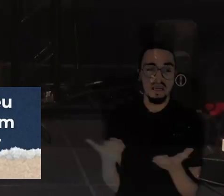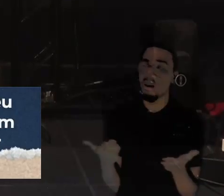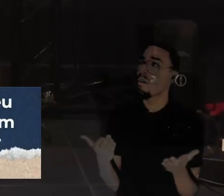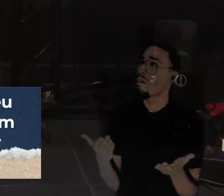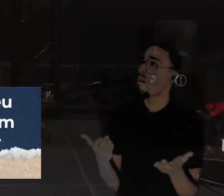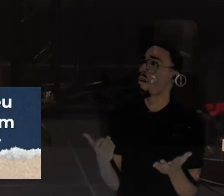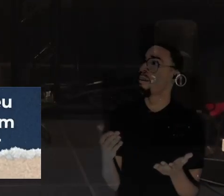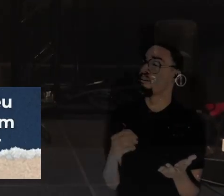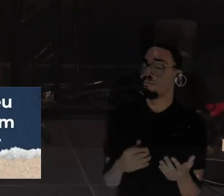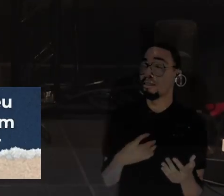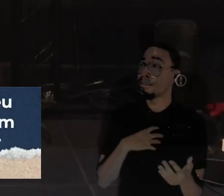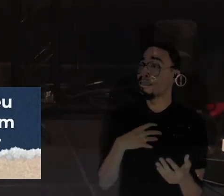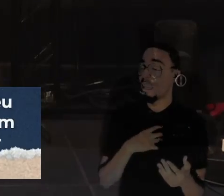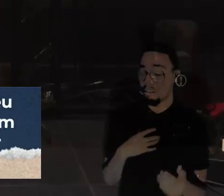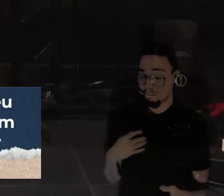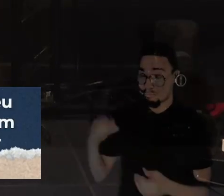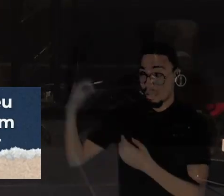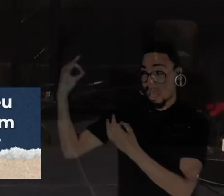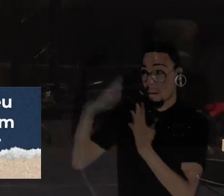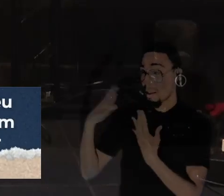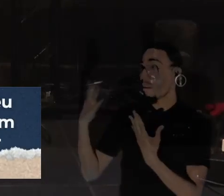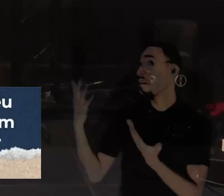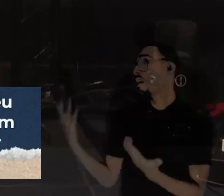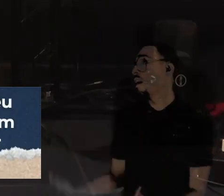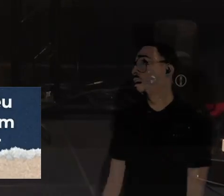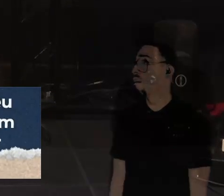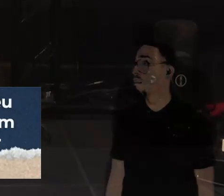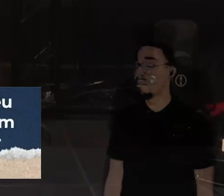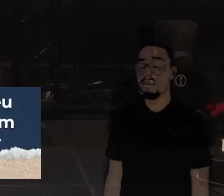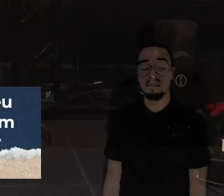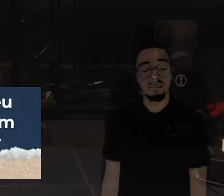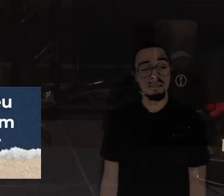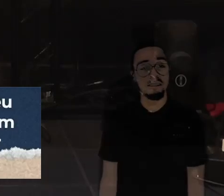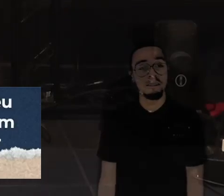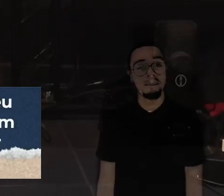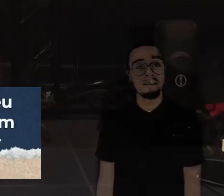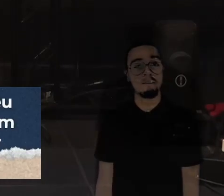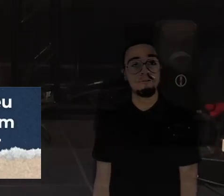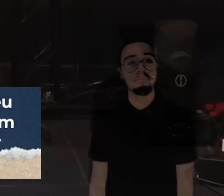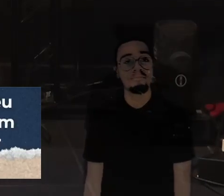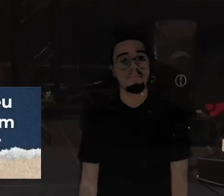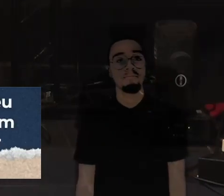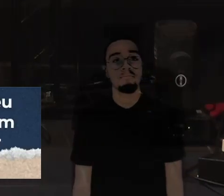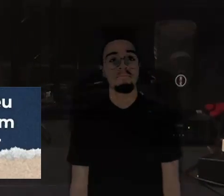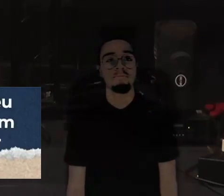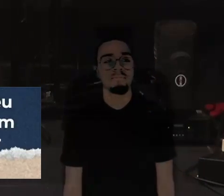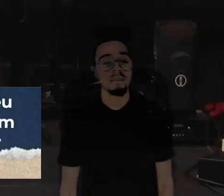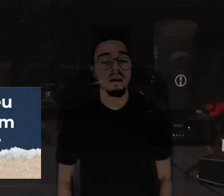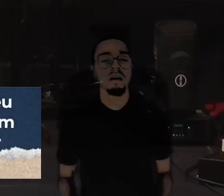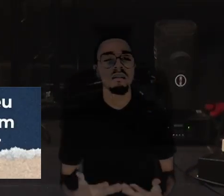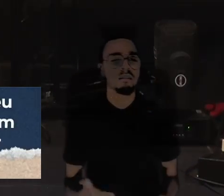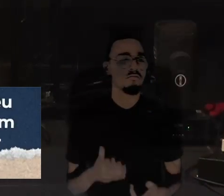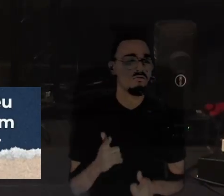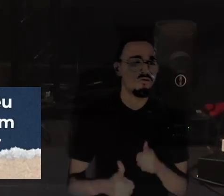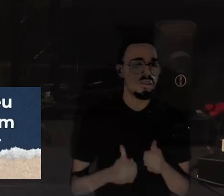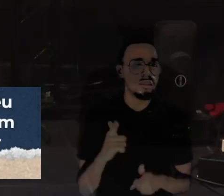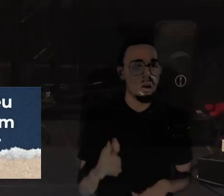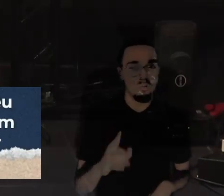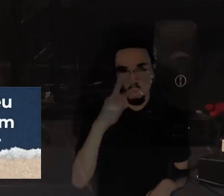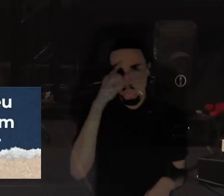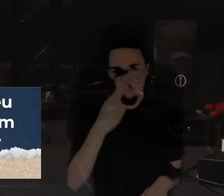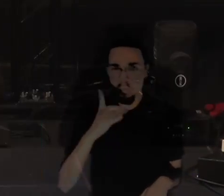nos abandonou e nos entregou nas mãos de Gideão, de Midian, perdão. Gideão estava colocando em